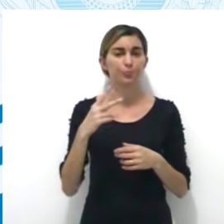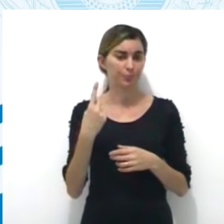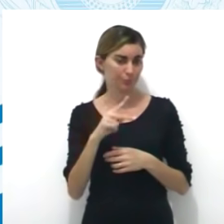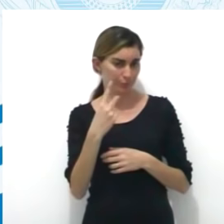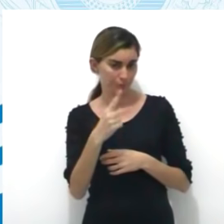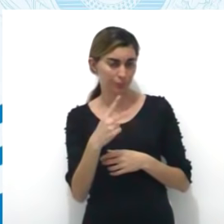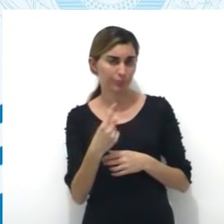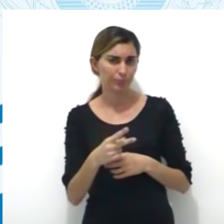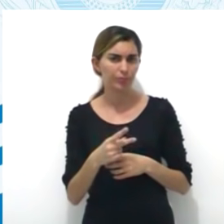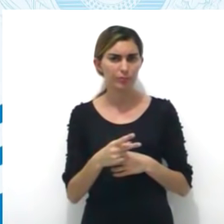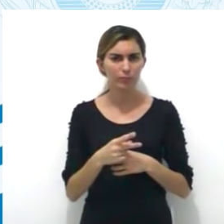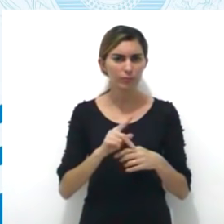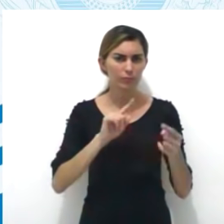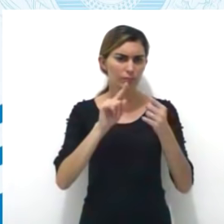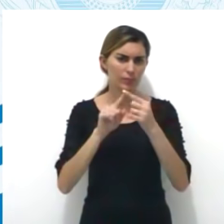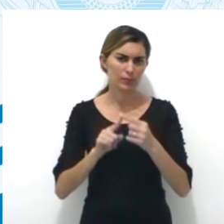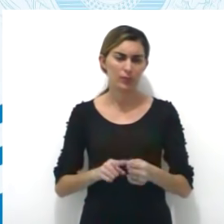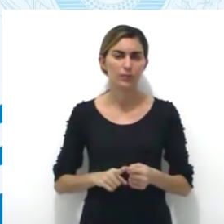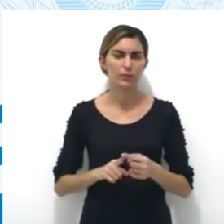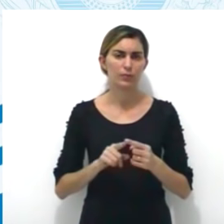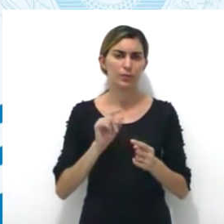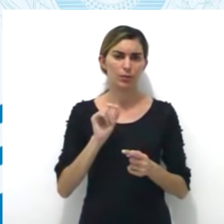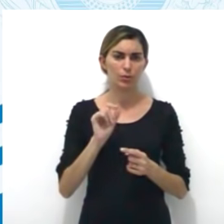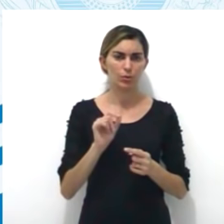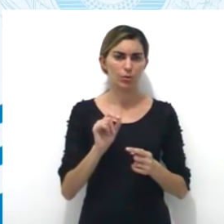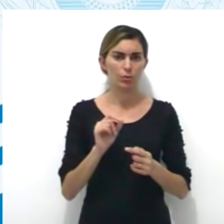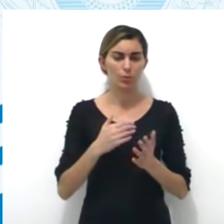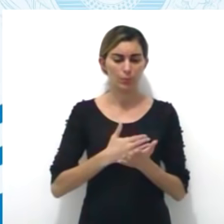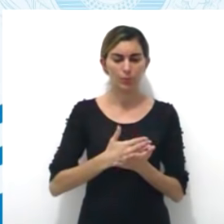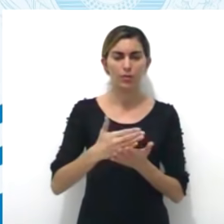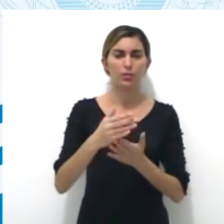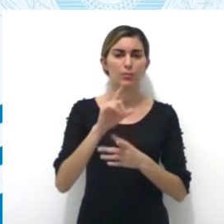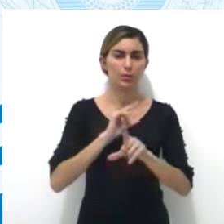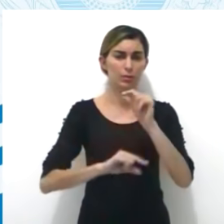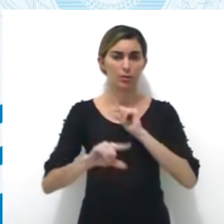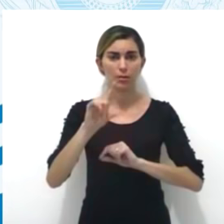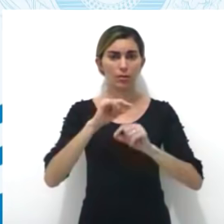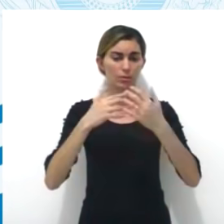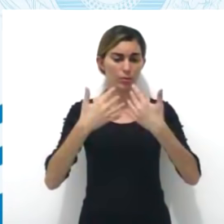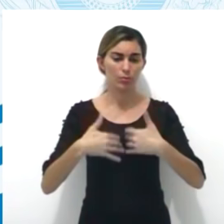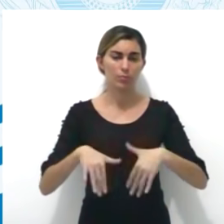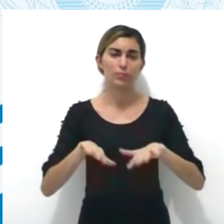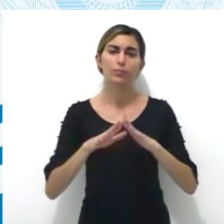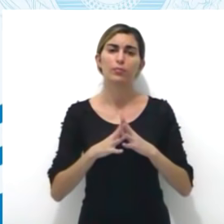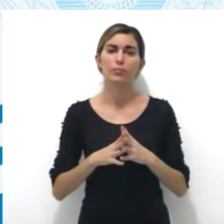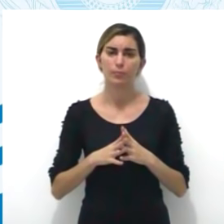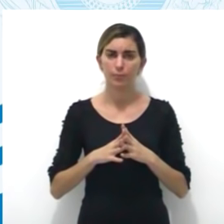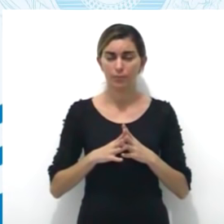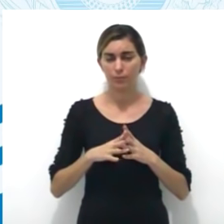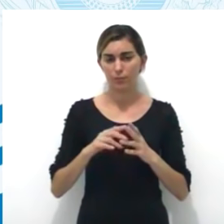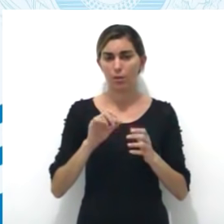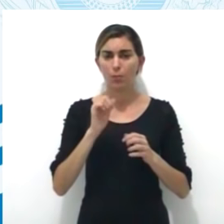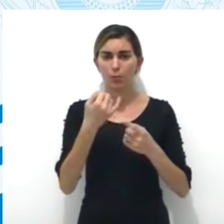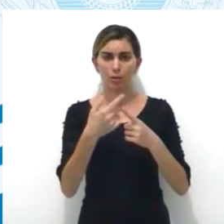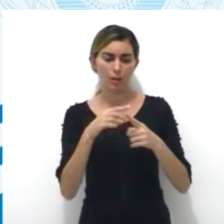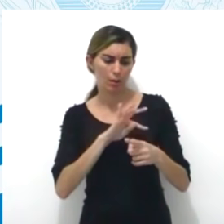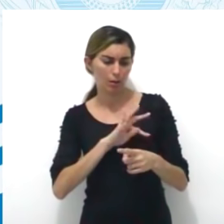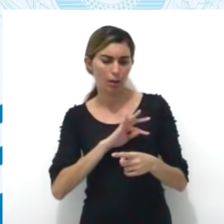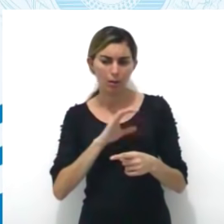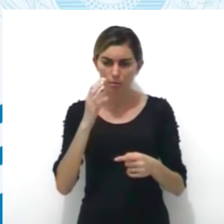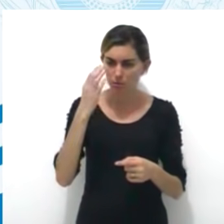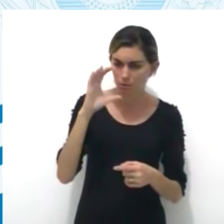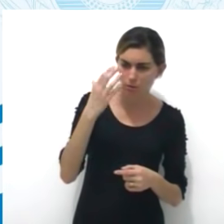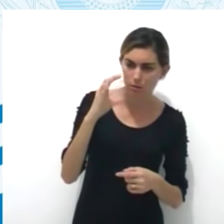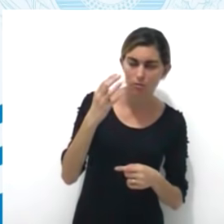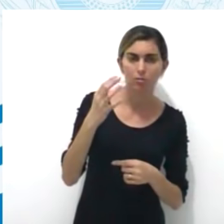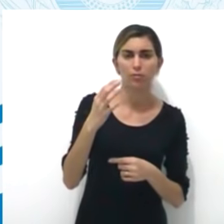Principalmente aqueles relacionados ao princípio da seleção natural, por técnicas